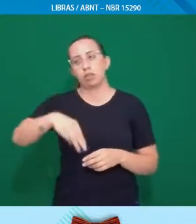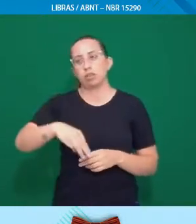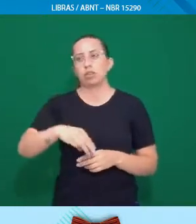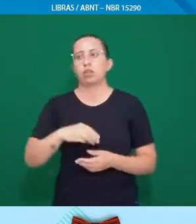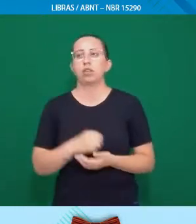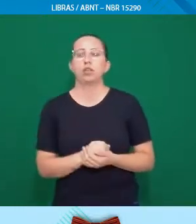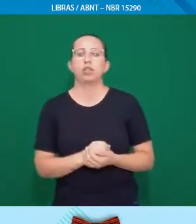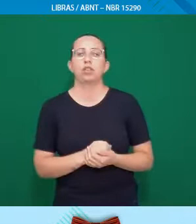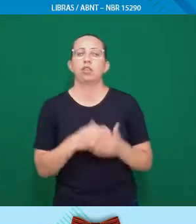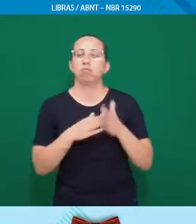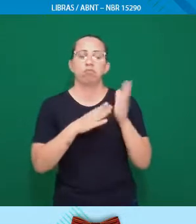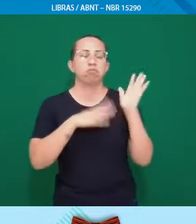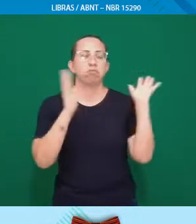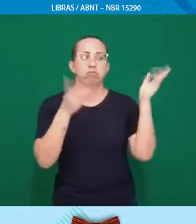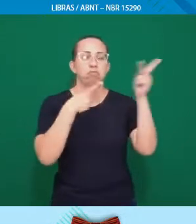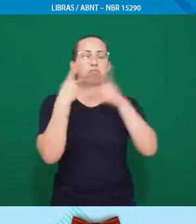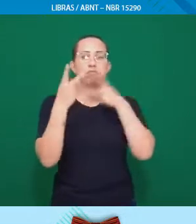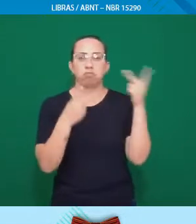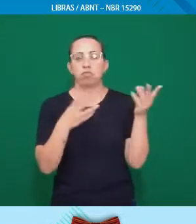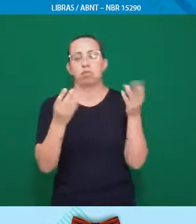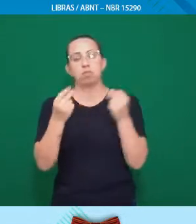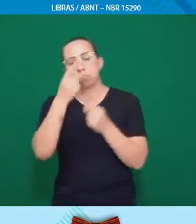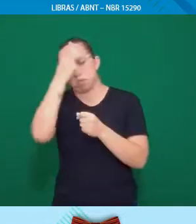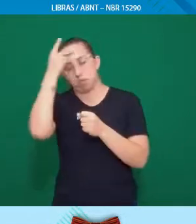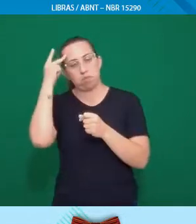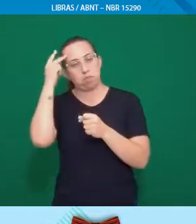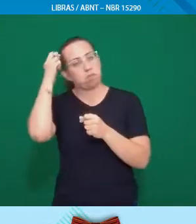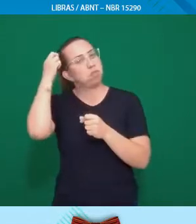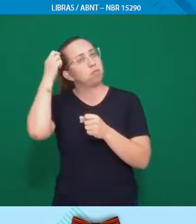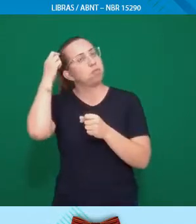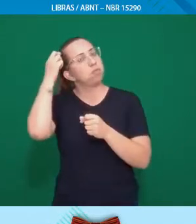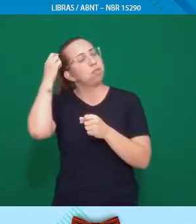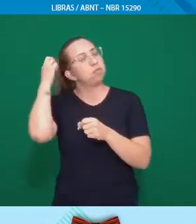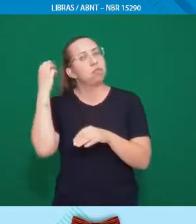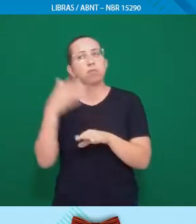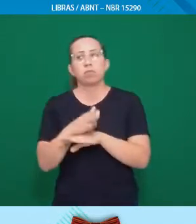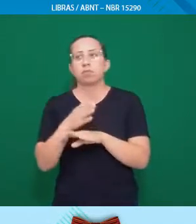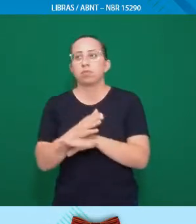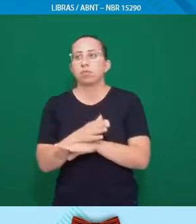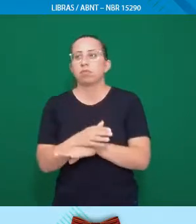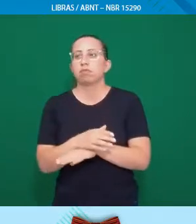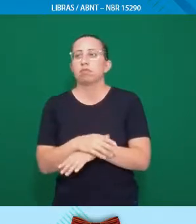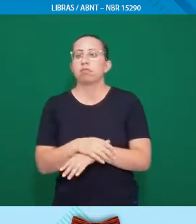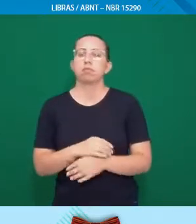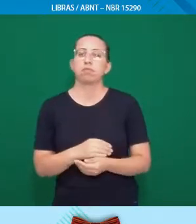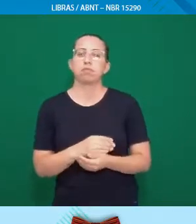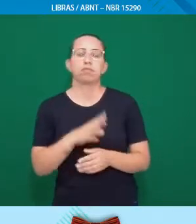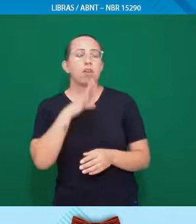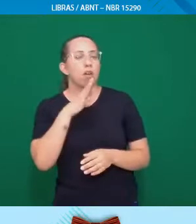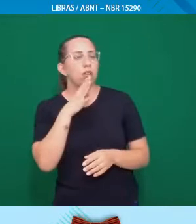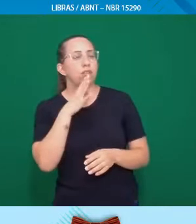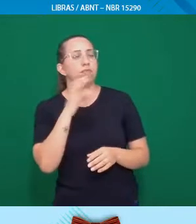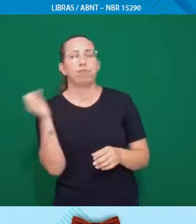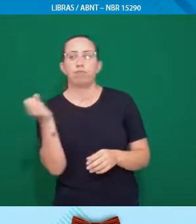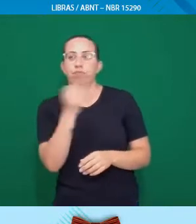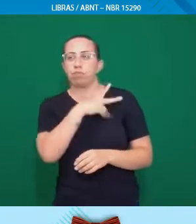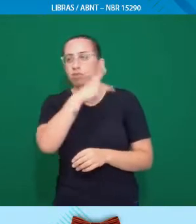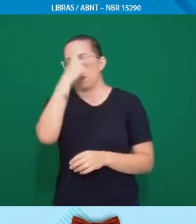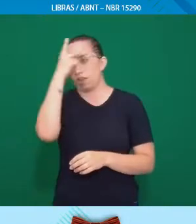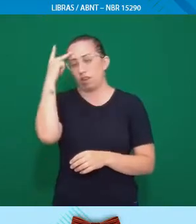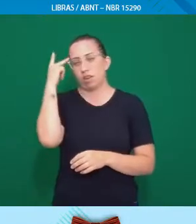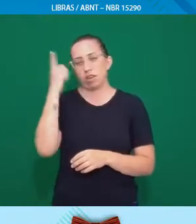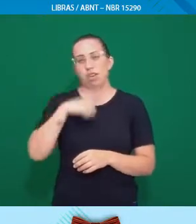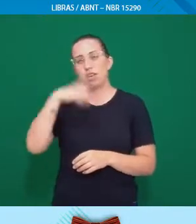já Dito pelo nosso companheiro aí muitas pessoas que a gente gostaria de ver lá estava e a gente conseguiu